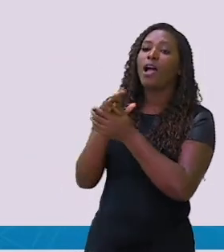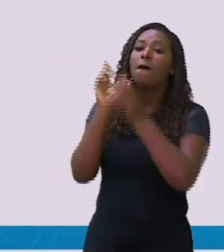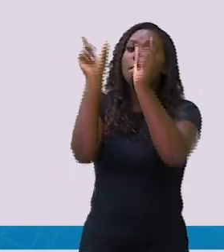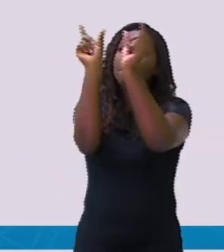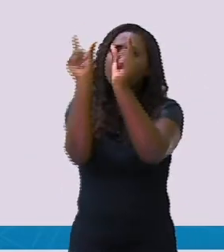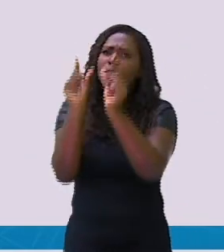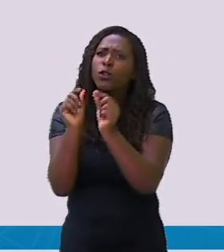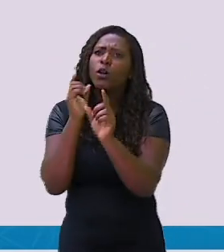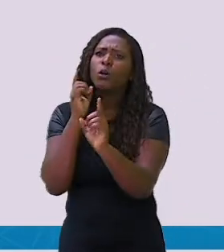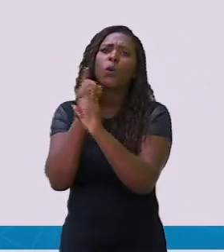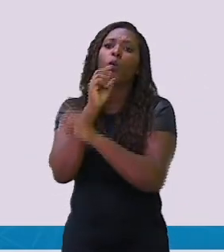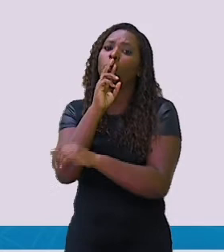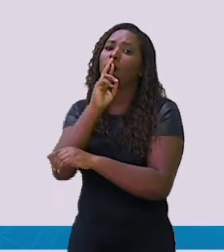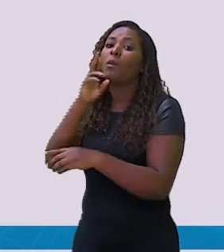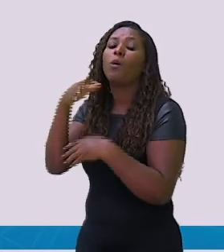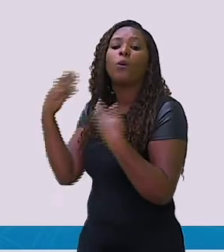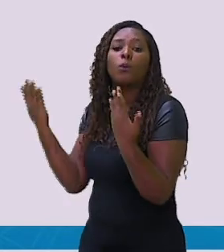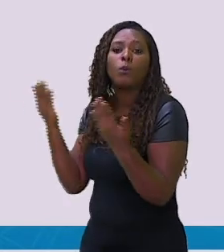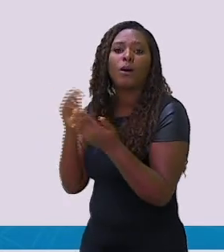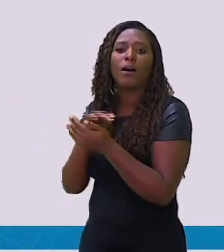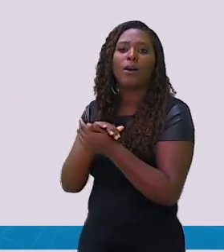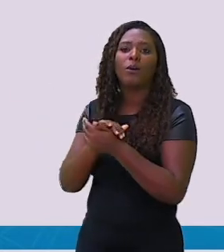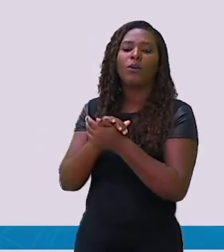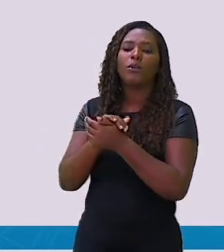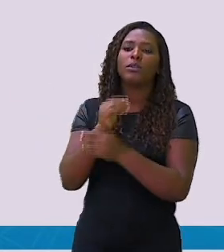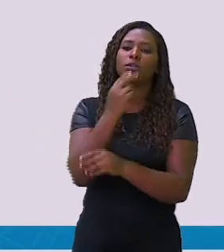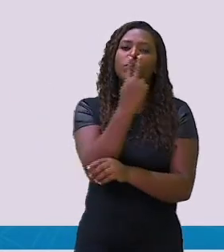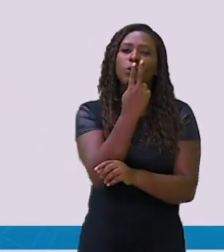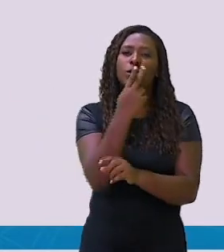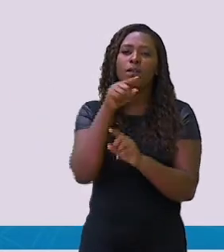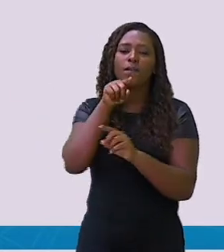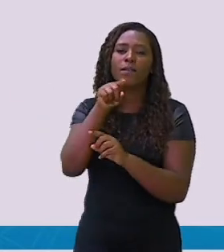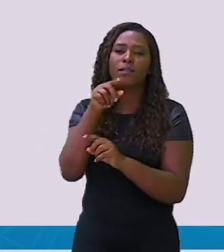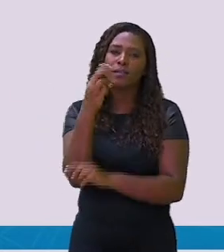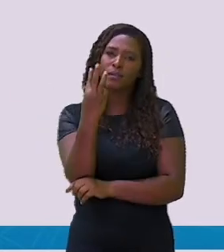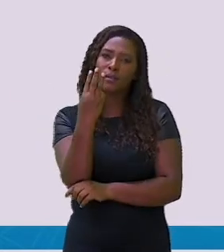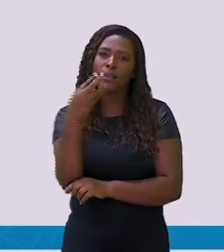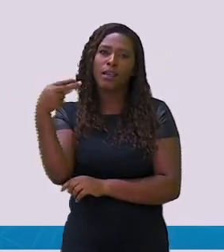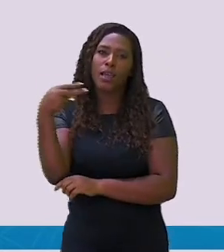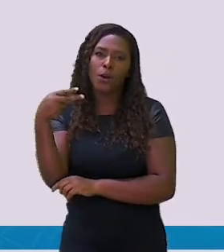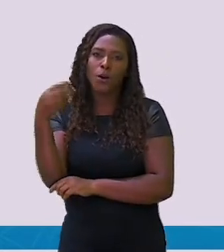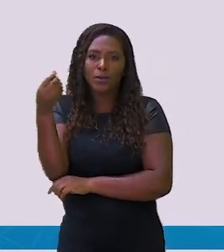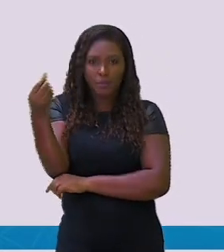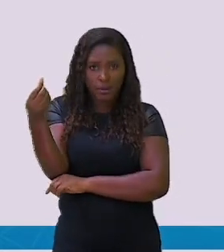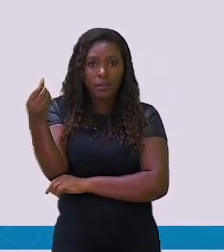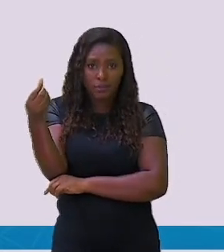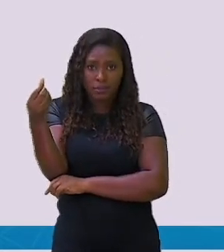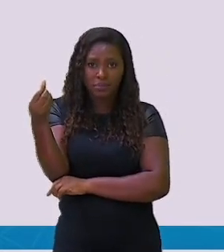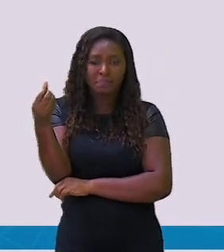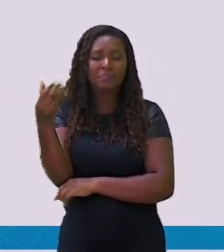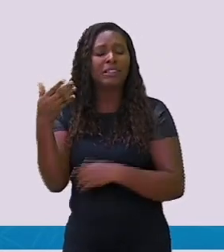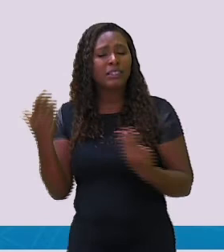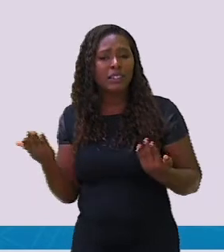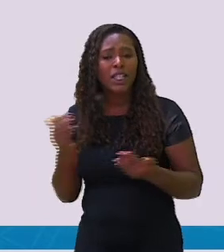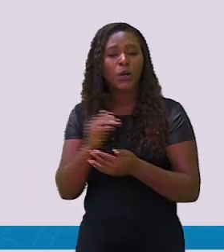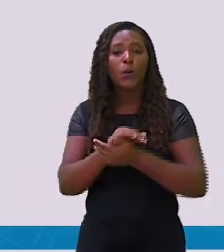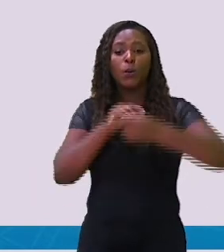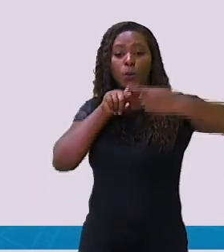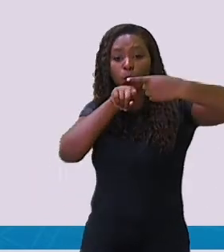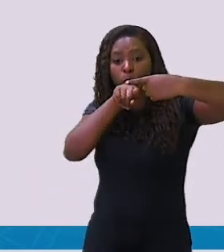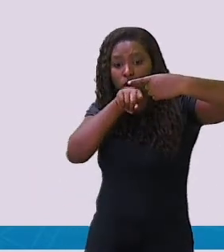olha fatorando eu vou encontrar o que 2 x 3 = 6 então